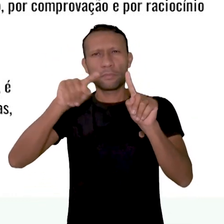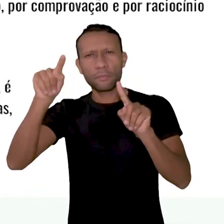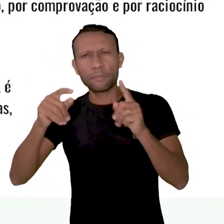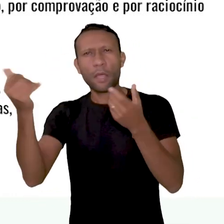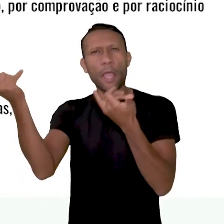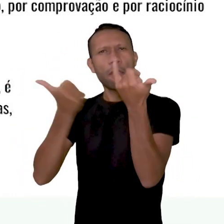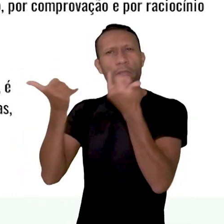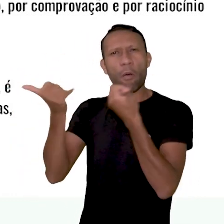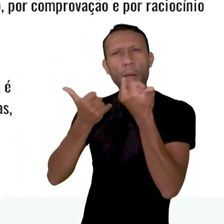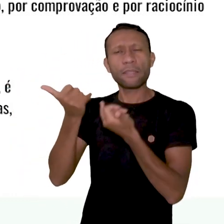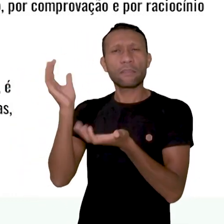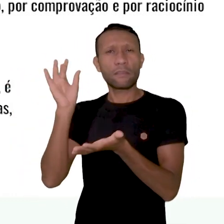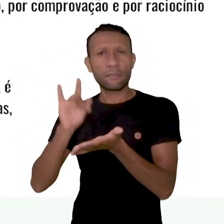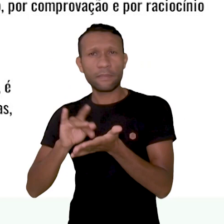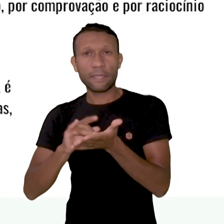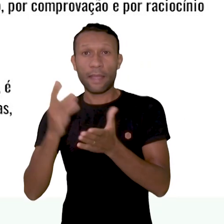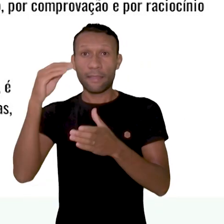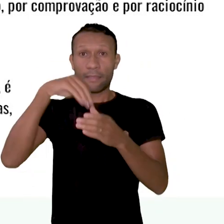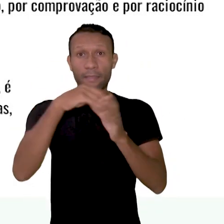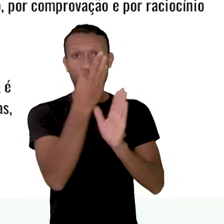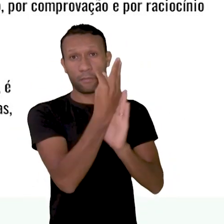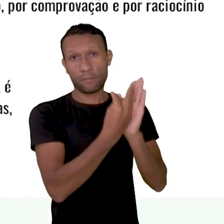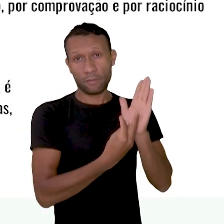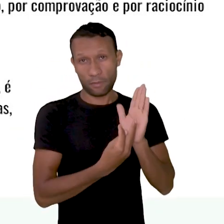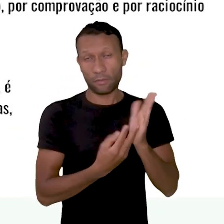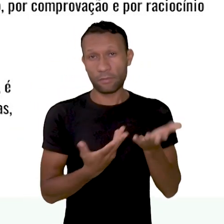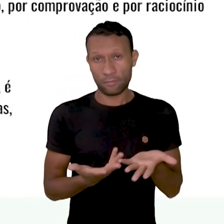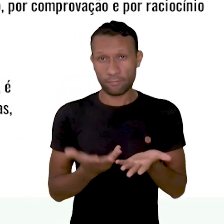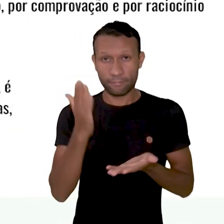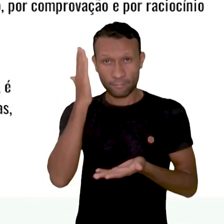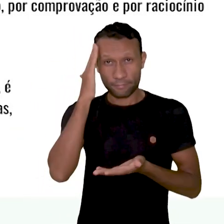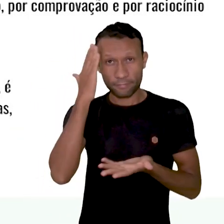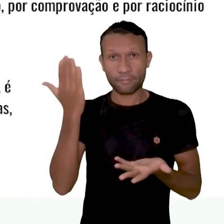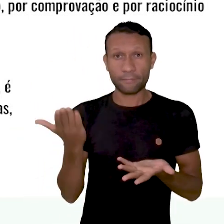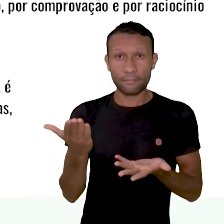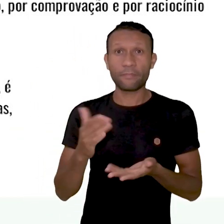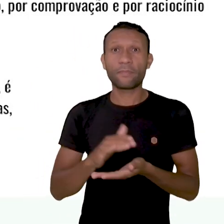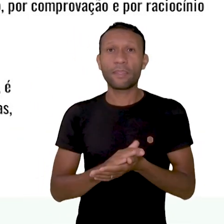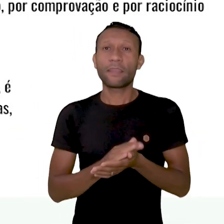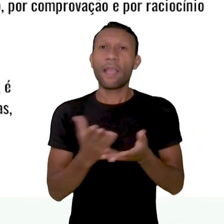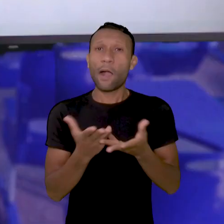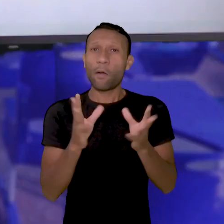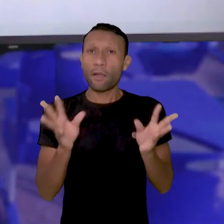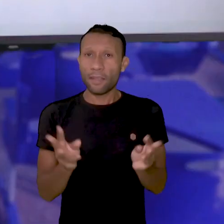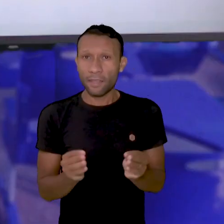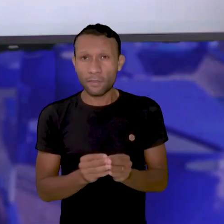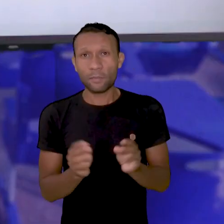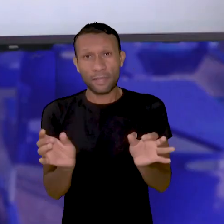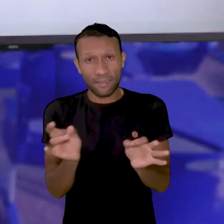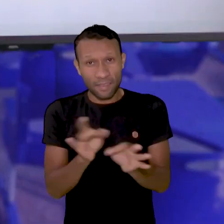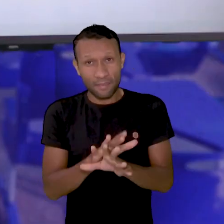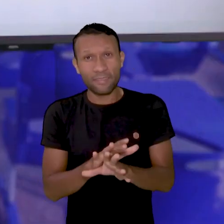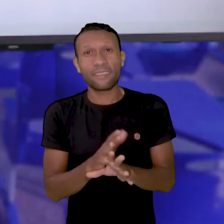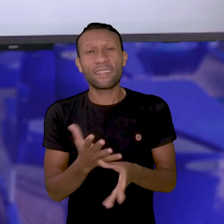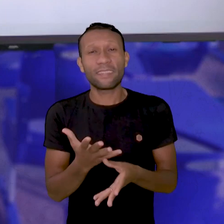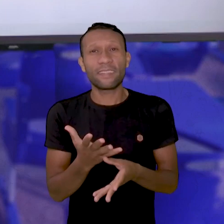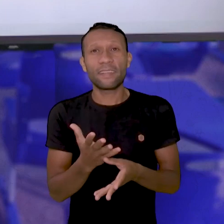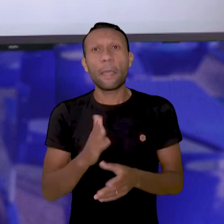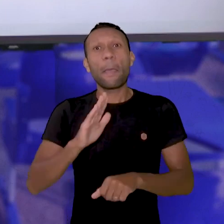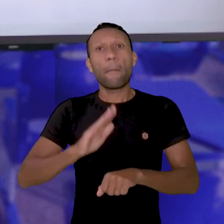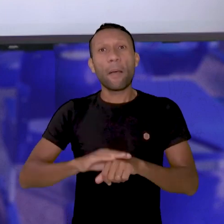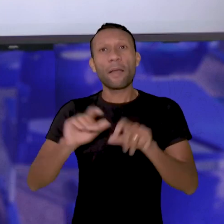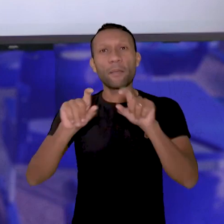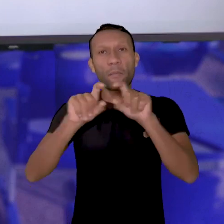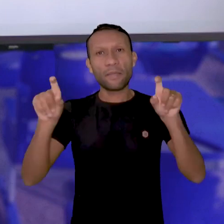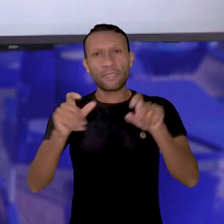informações verídicas presentes no texto e outras mais, tá certo? Dessa forma a gente finaliza a nossa aula, tá certo? E eu trouxe aqui mais uma mensagem